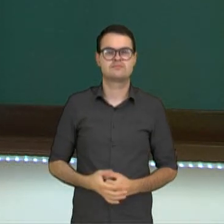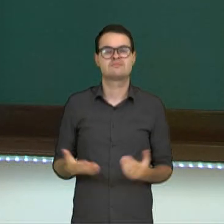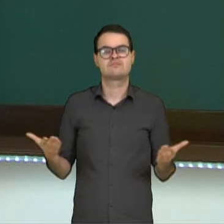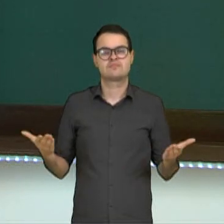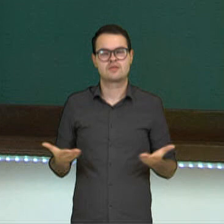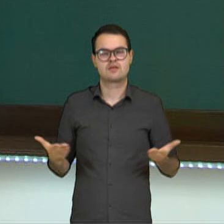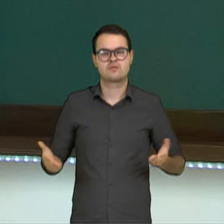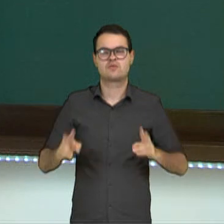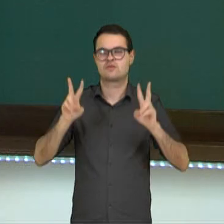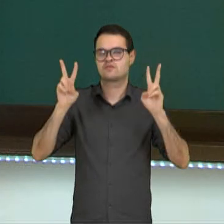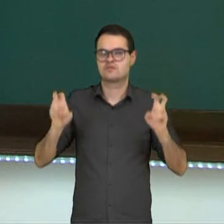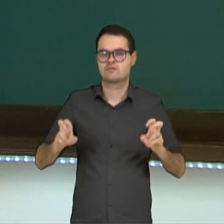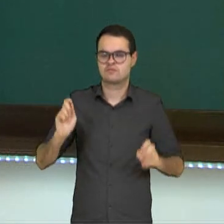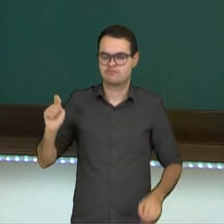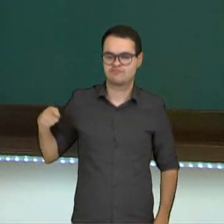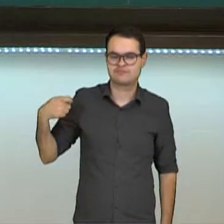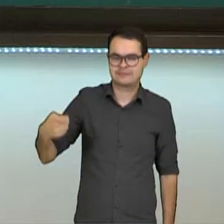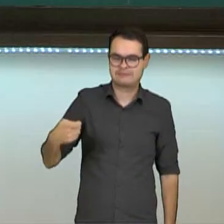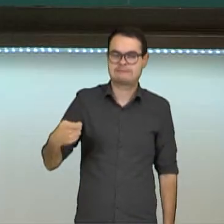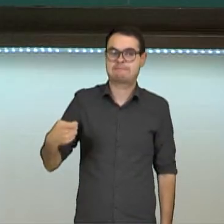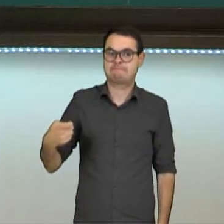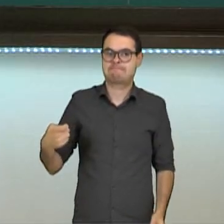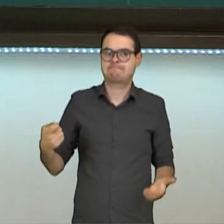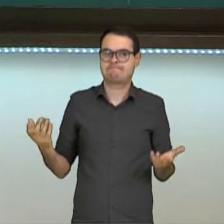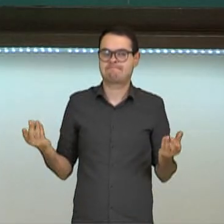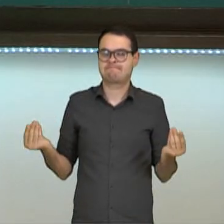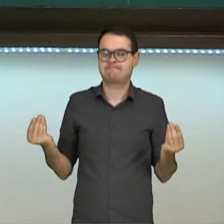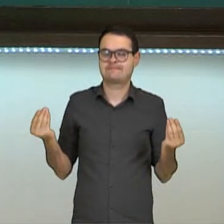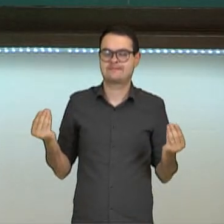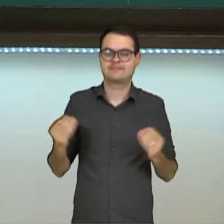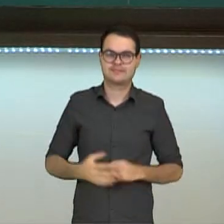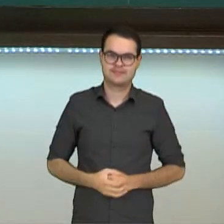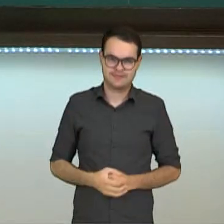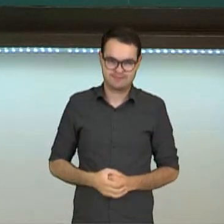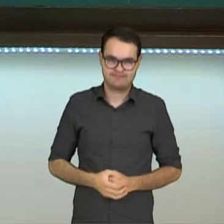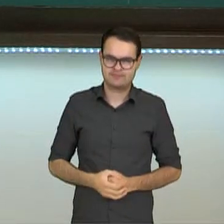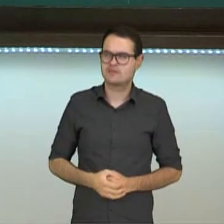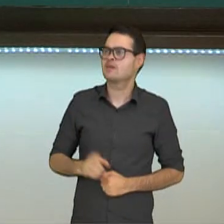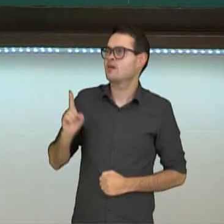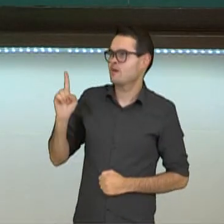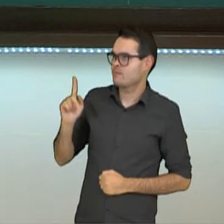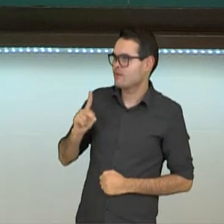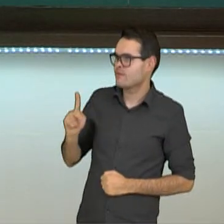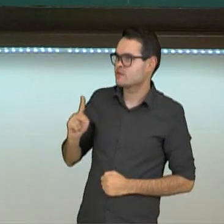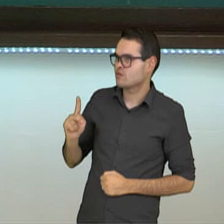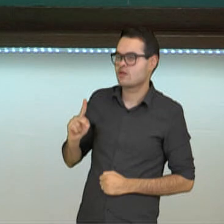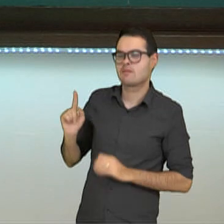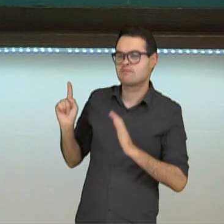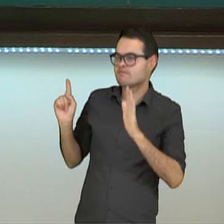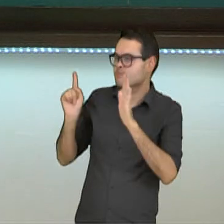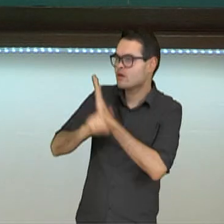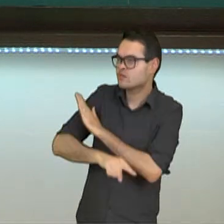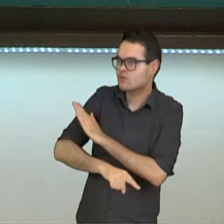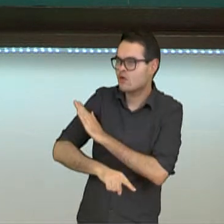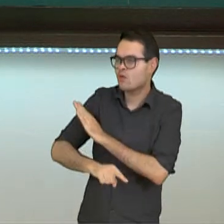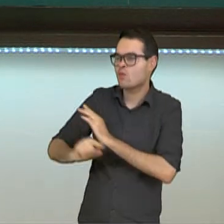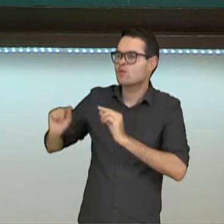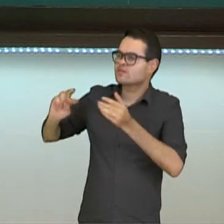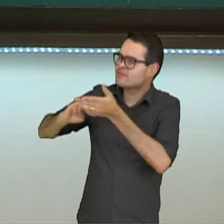Agora chegamos naquele impasse. Diga aí, a professora perguntou para você na aula, o que